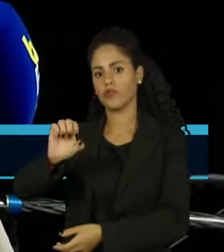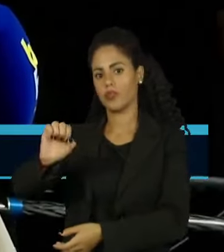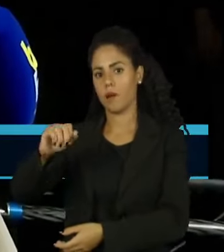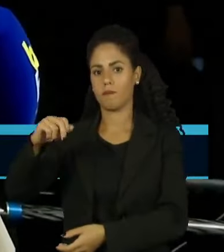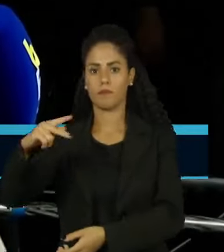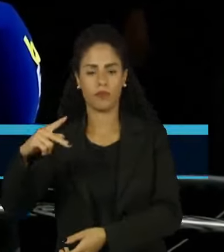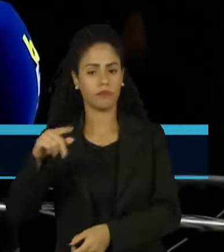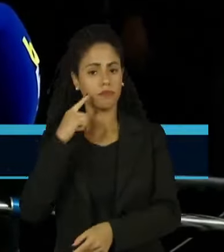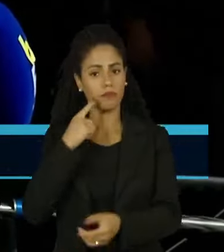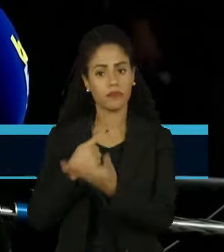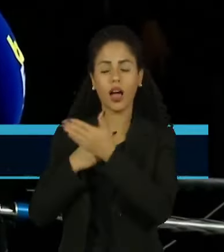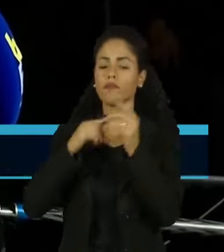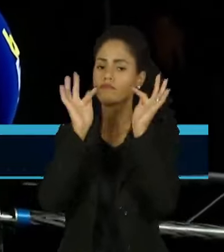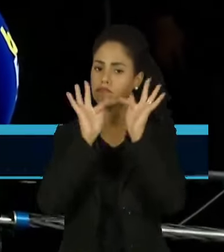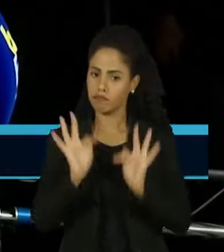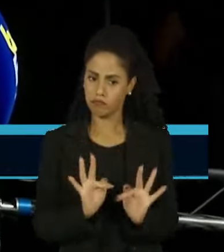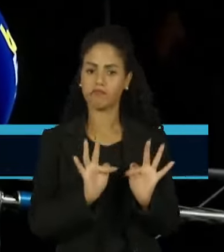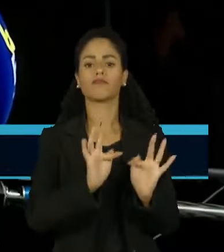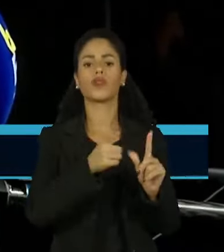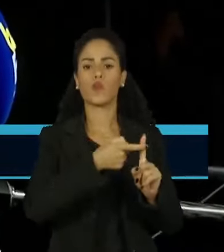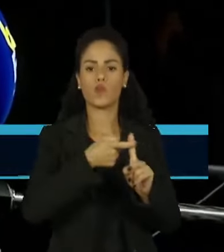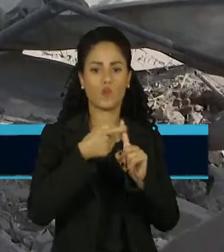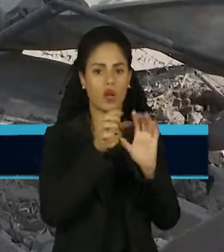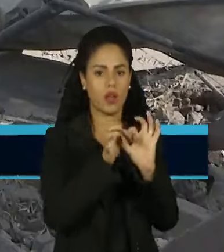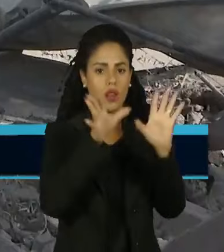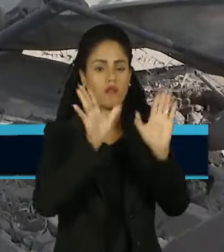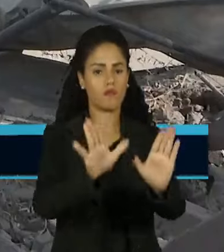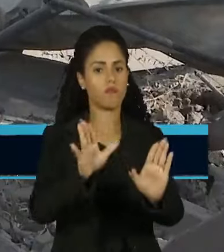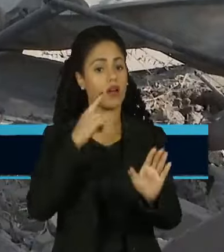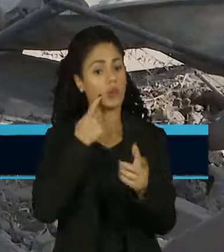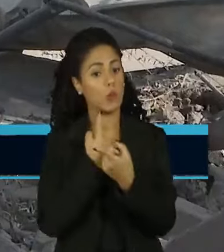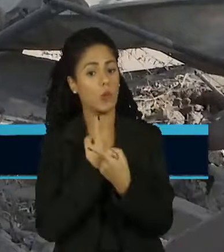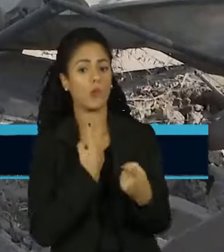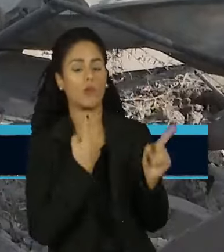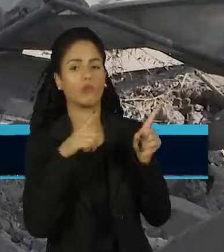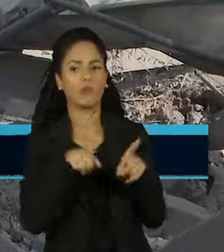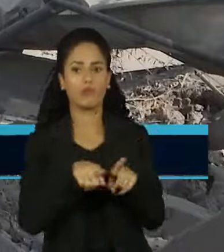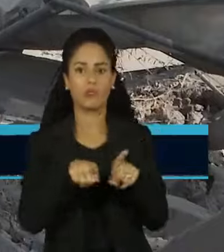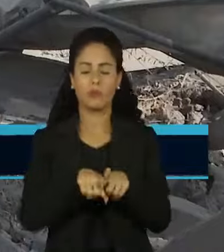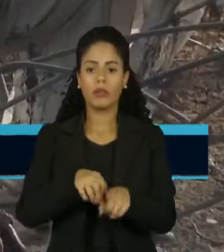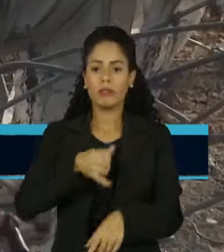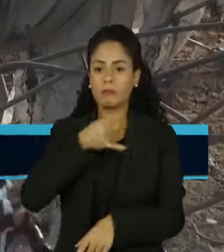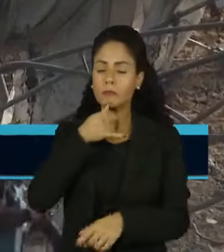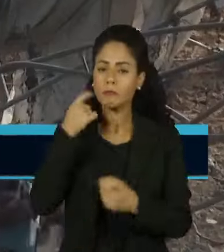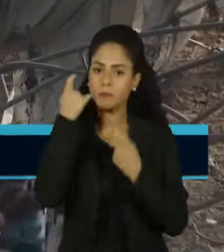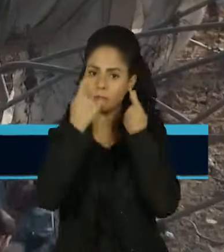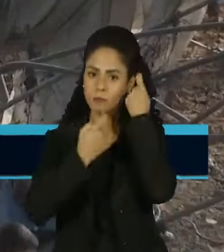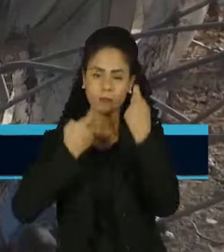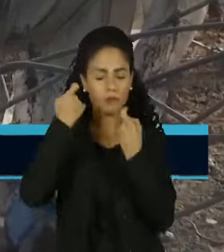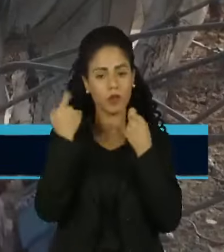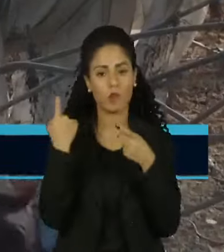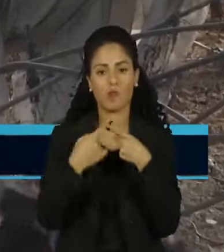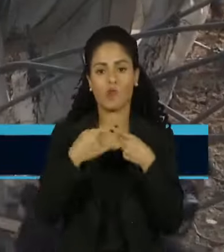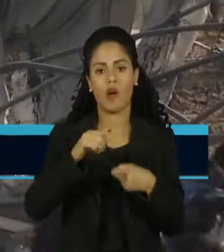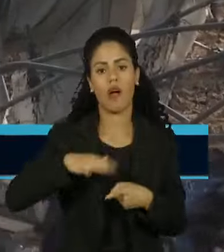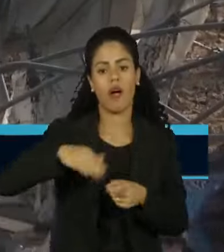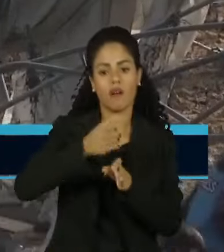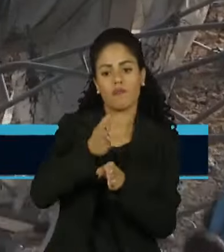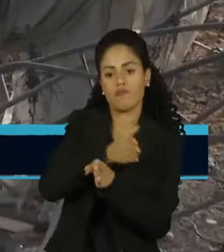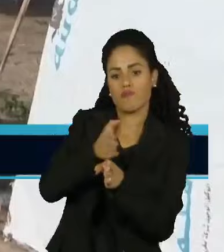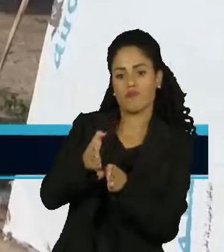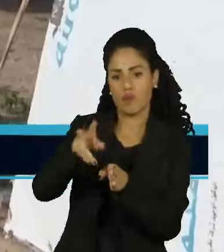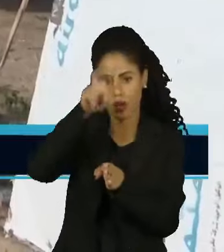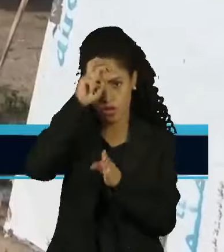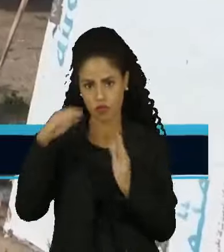que por um lado está feliz com a libertação dos dois reféns Mas por outro está extremamente preocupado com a situação na fronteira de Gaza com o